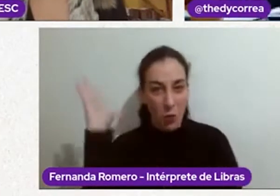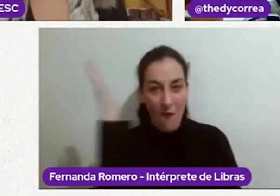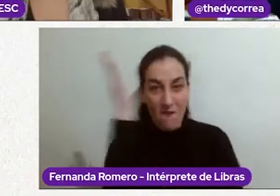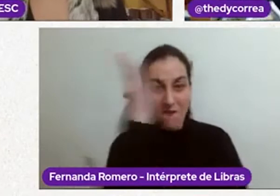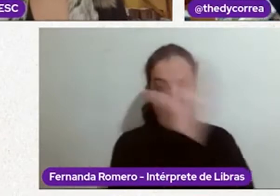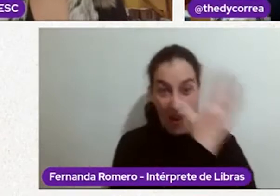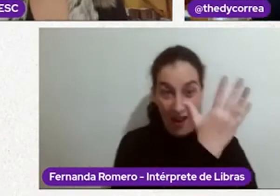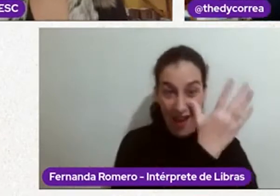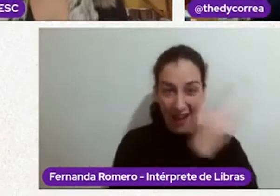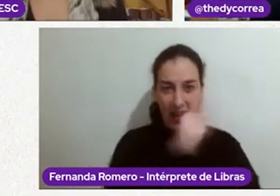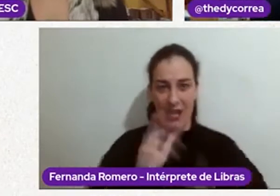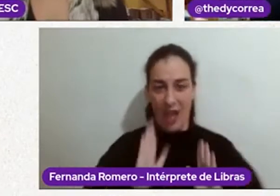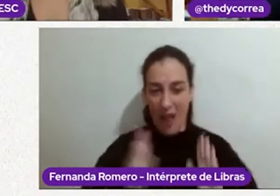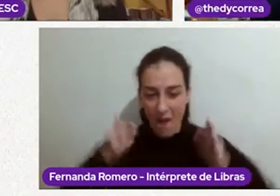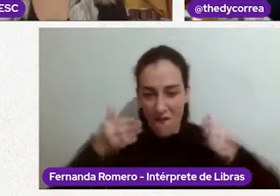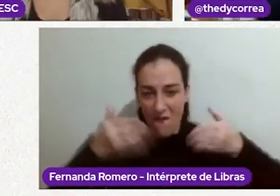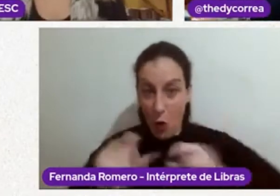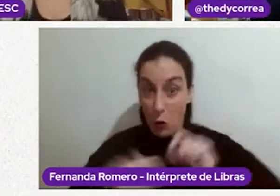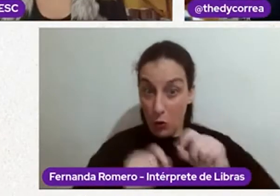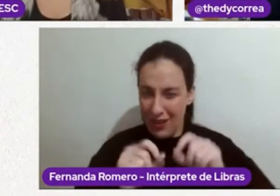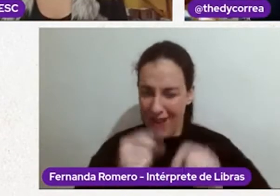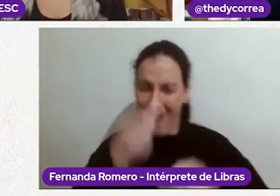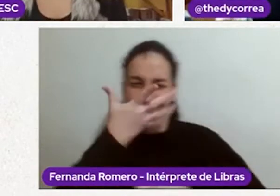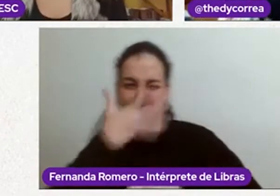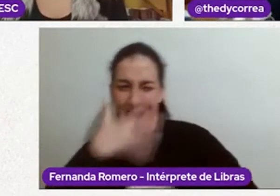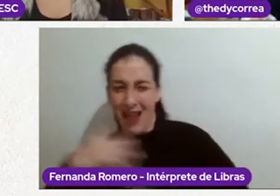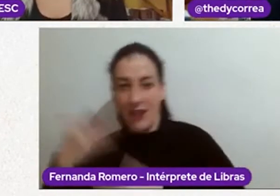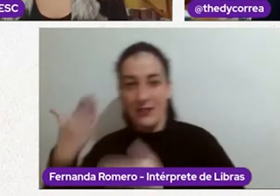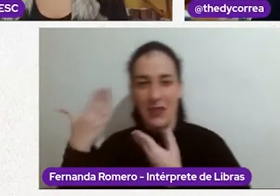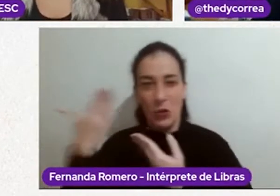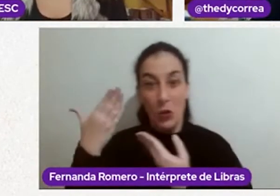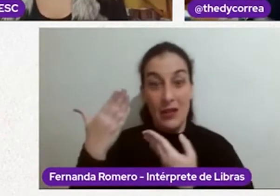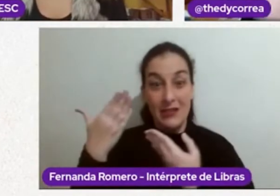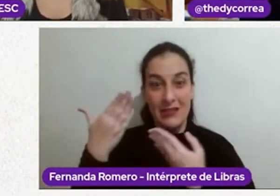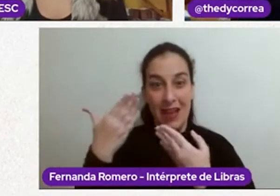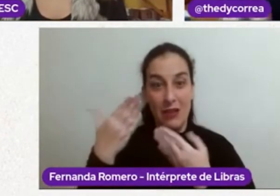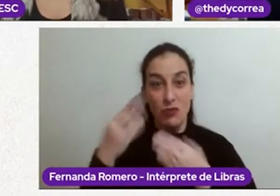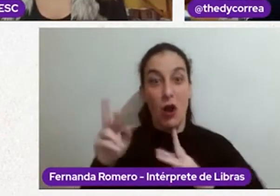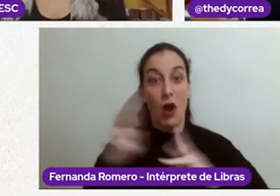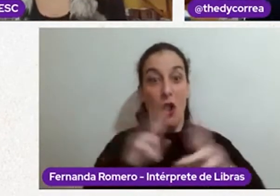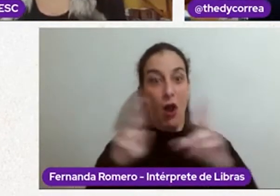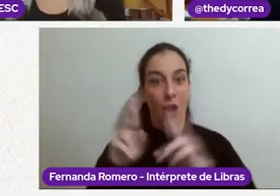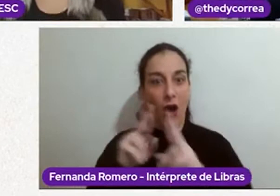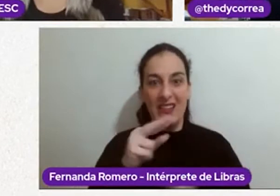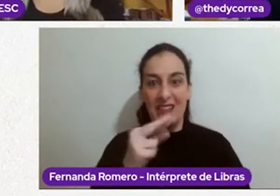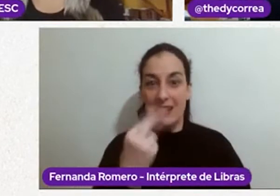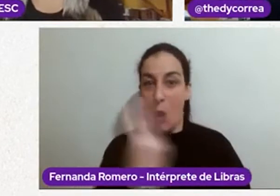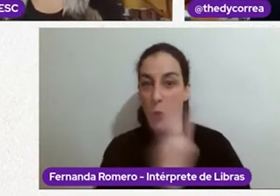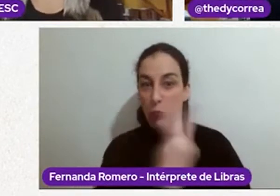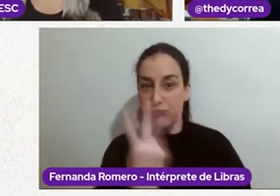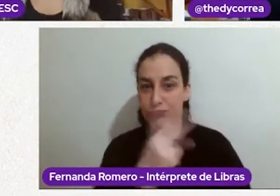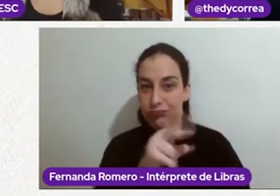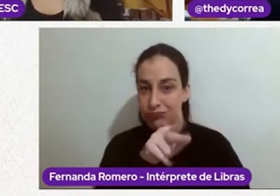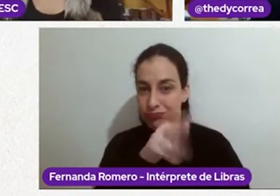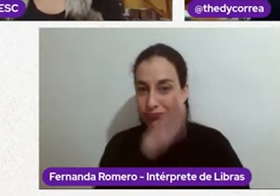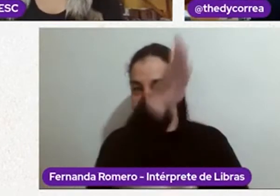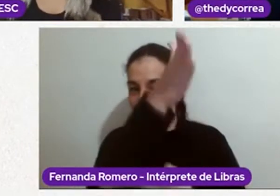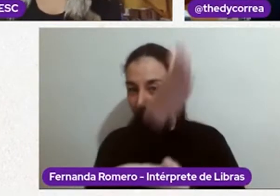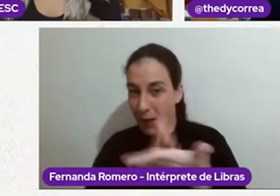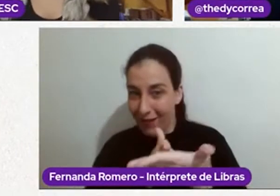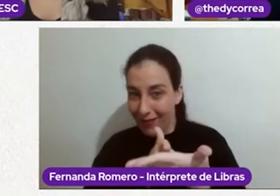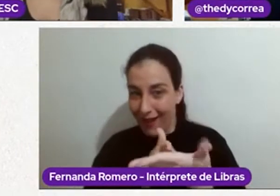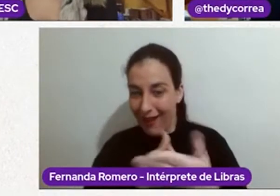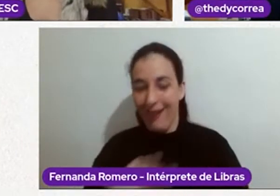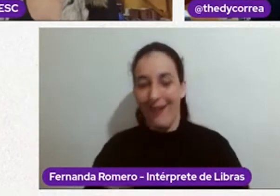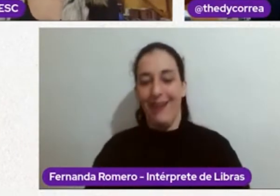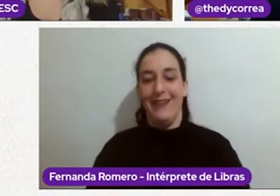quadrinho voltado infanto-juvenil, como eu disse, que tem uma relação de dois meio-irmãos e uma ideia de